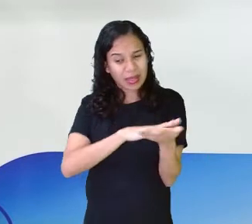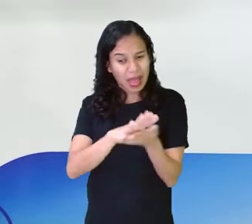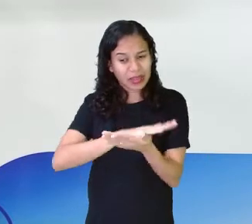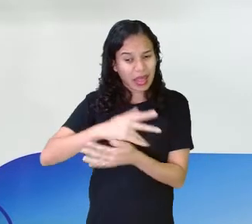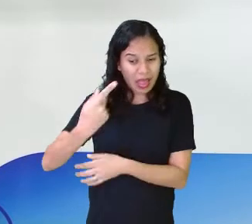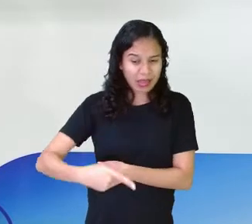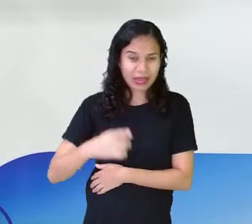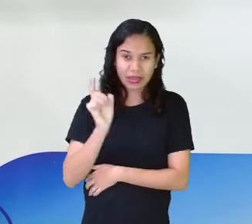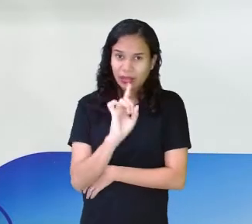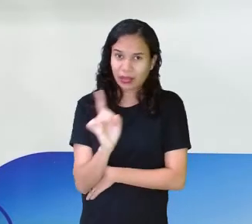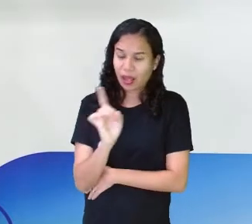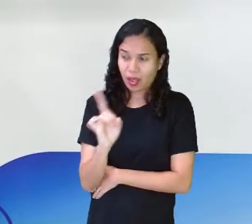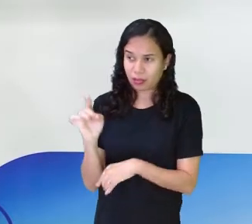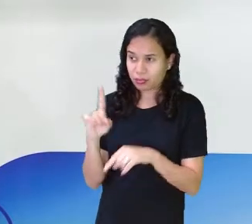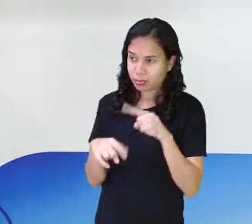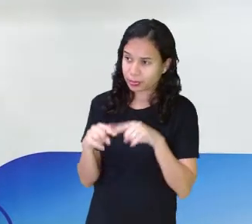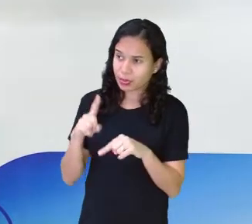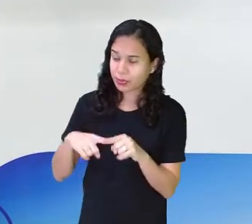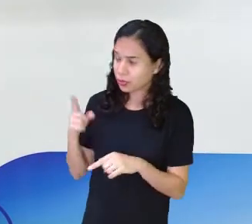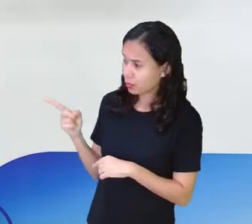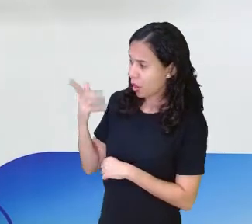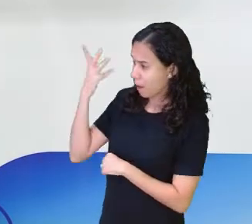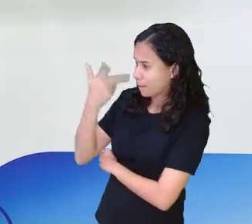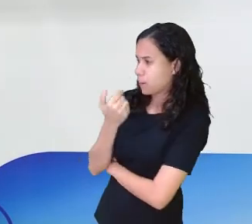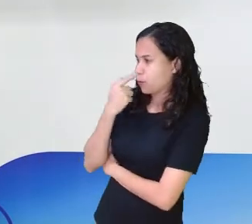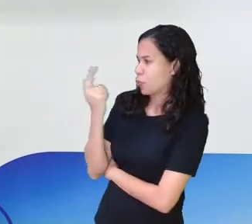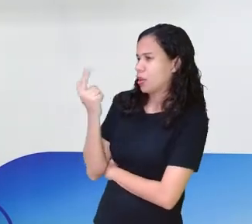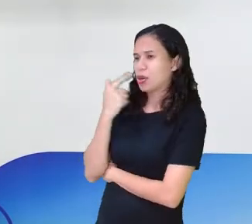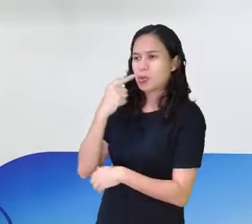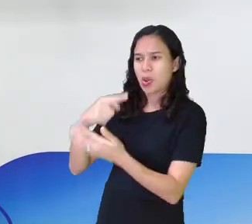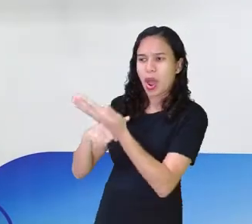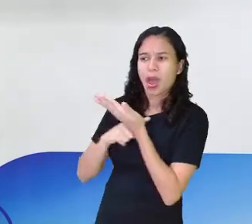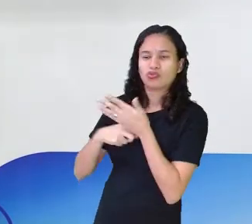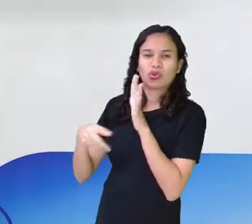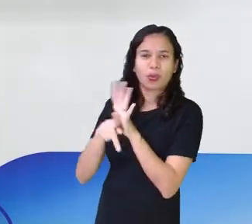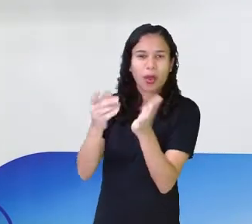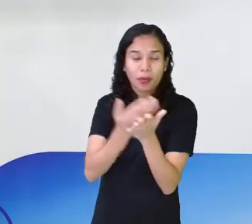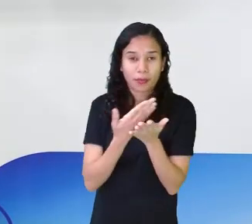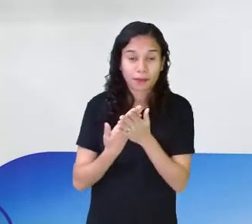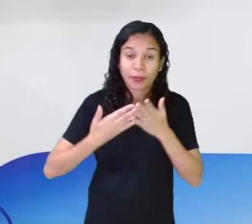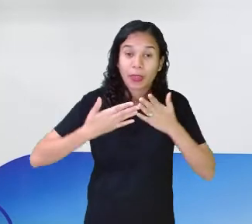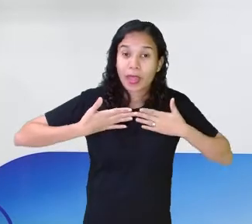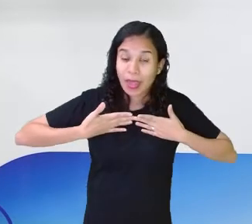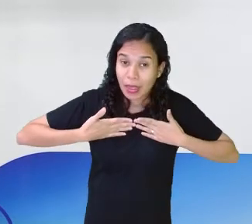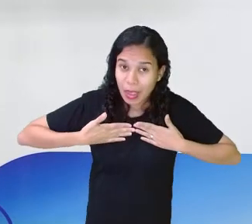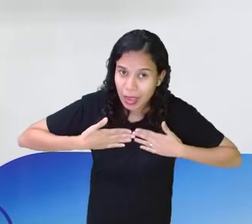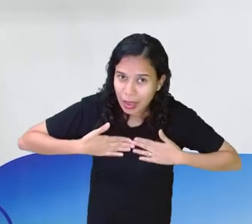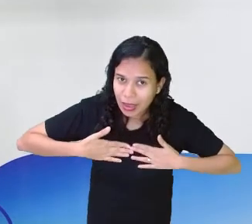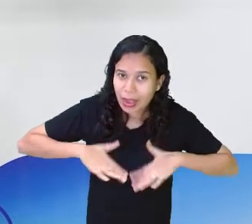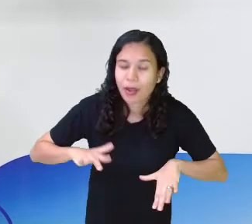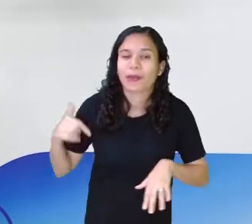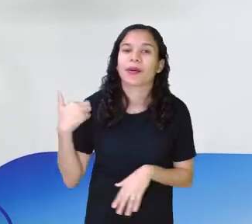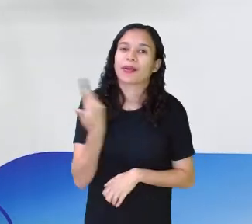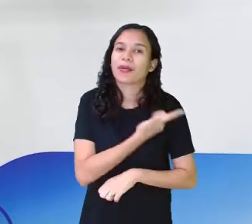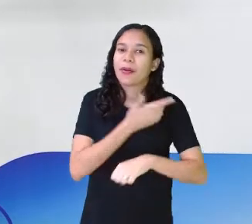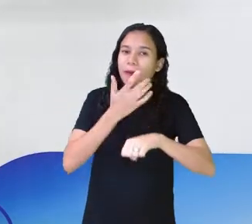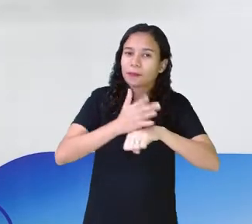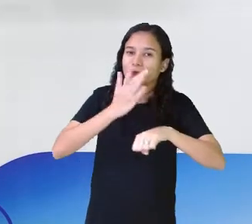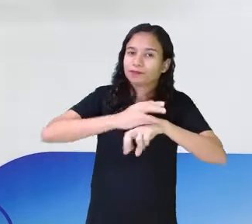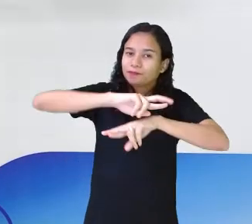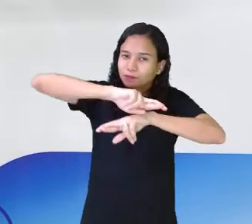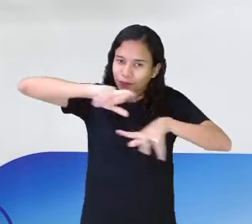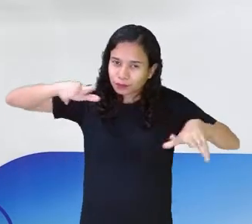vou danificar, né, esses objetos que são tão bonitinhos e nos ajudam tanto. Calma, a gente vai fazer na prática com